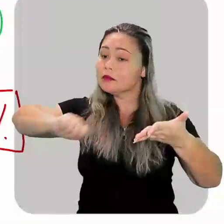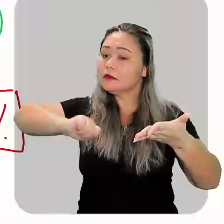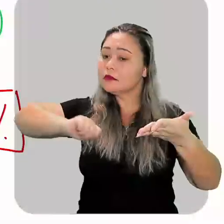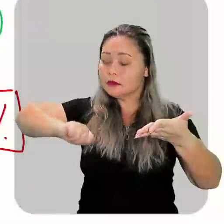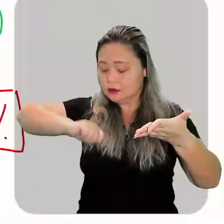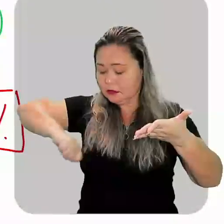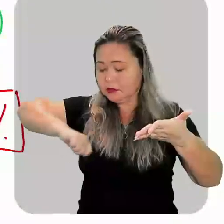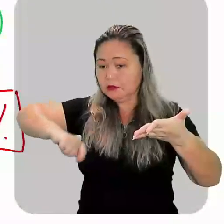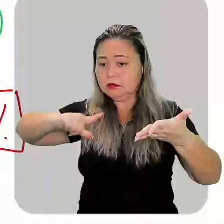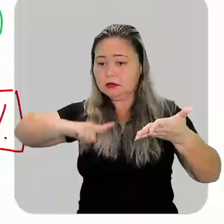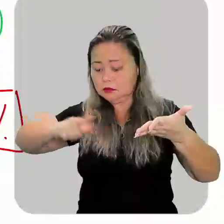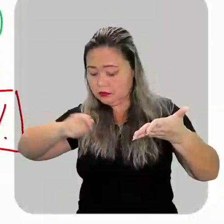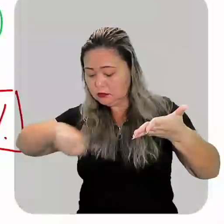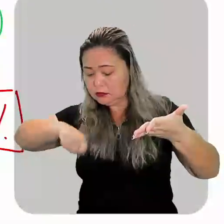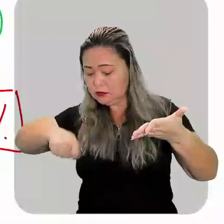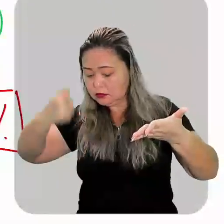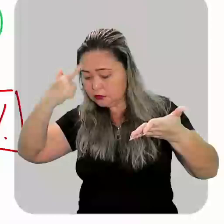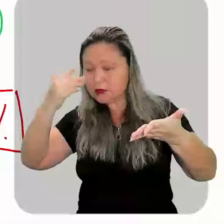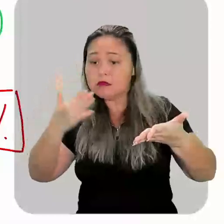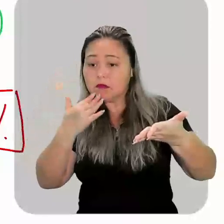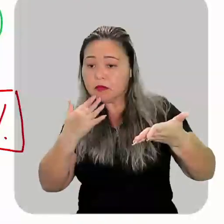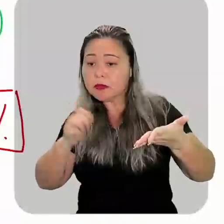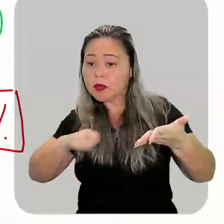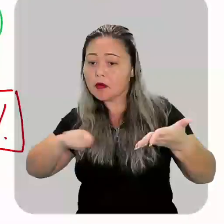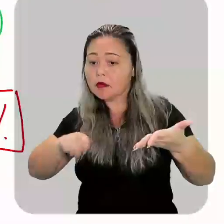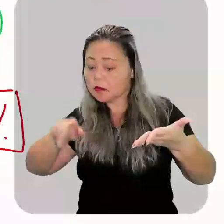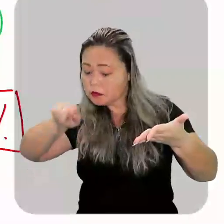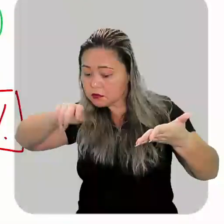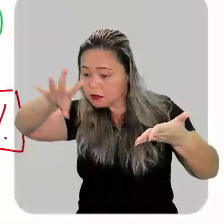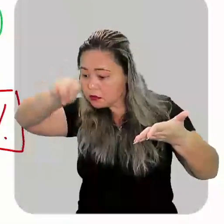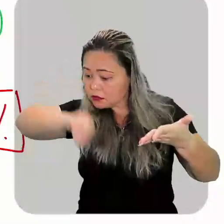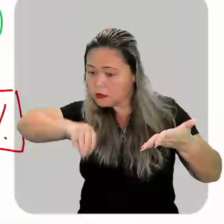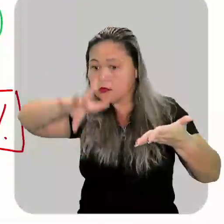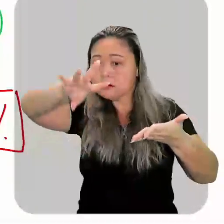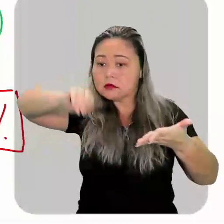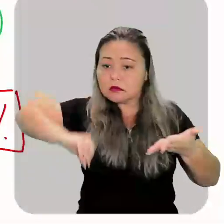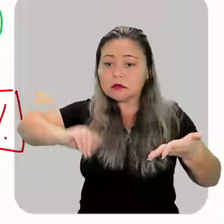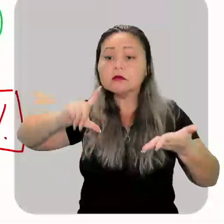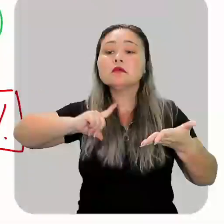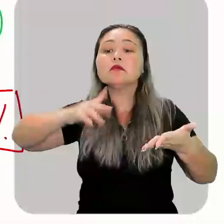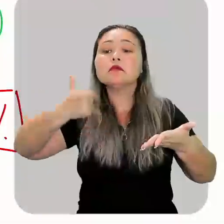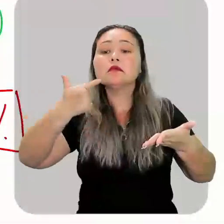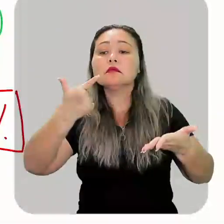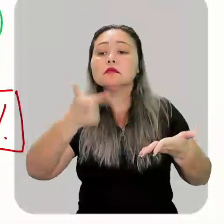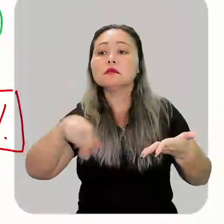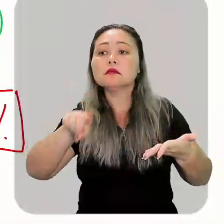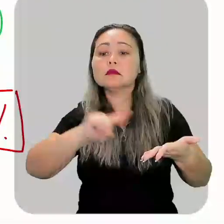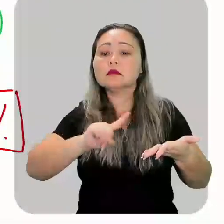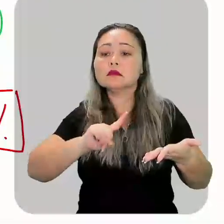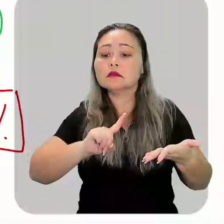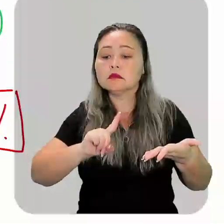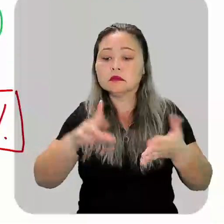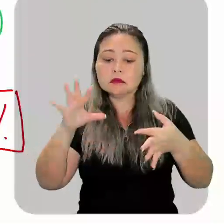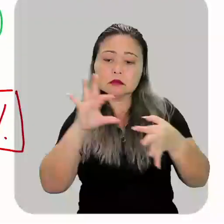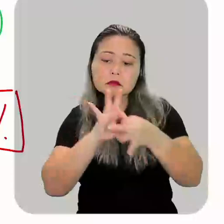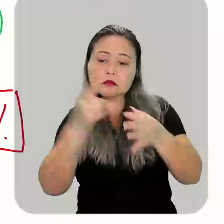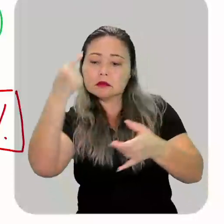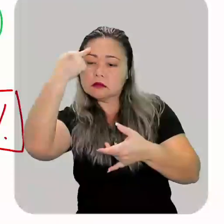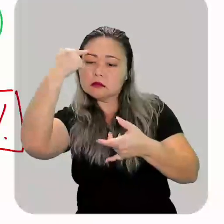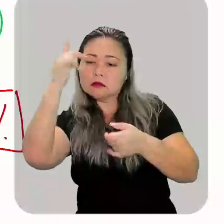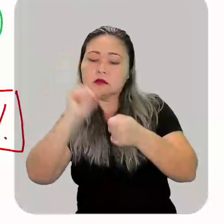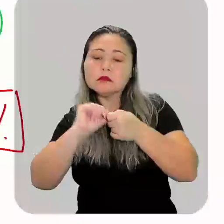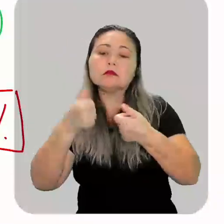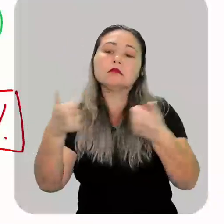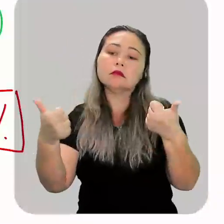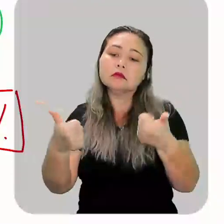anotações, né? Tem um espaço para rascunho, né? Já vai anotando, já vai vendo o que você tem de... Vai associando as ideias